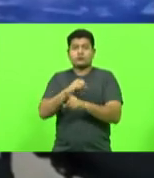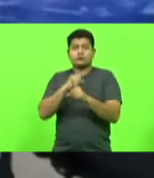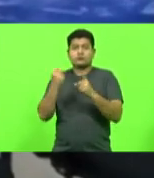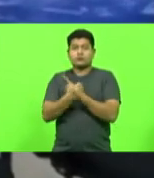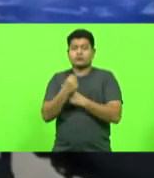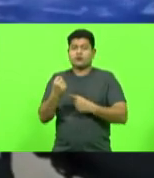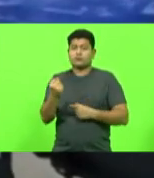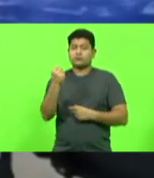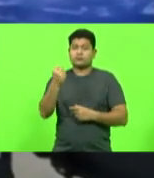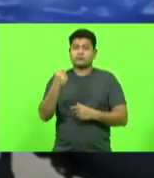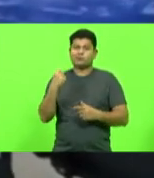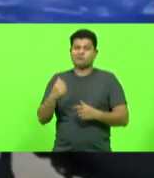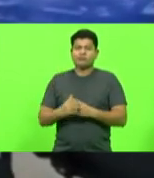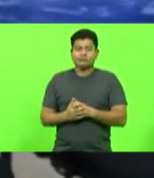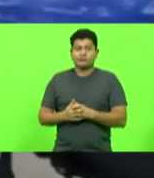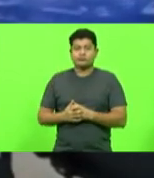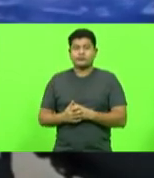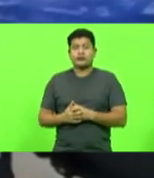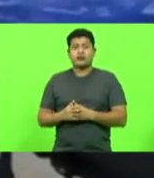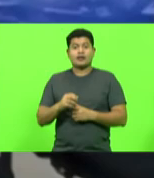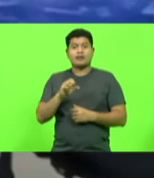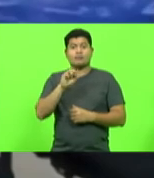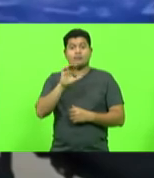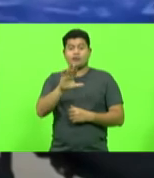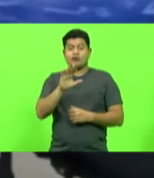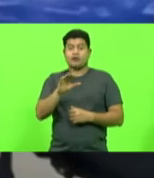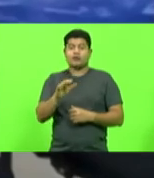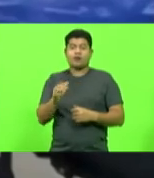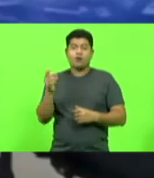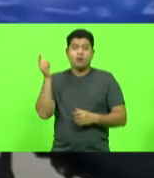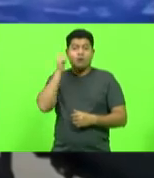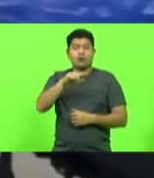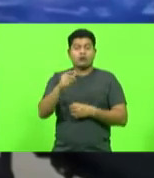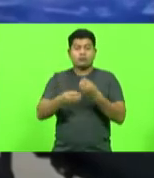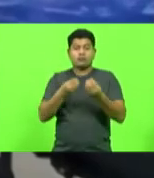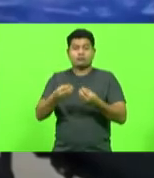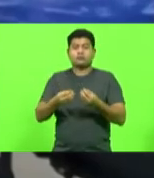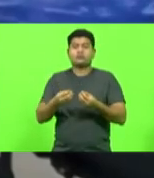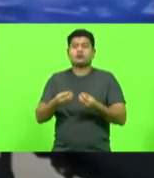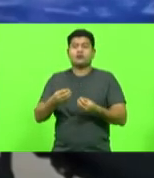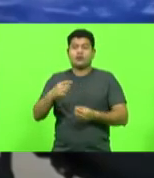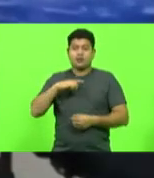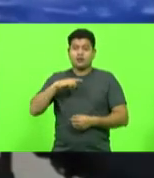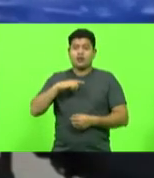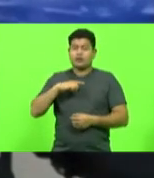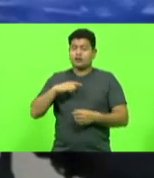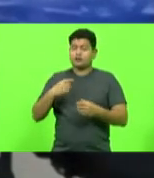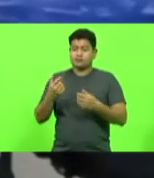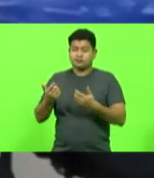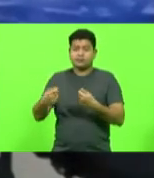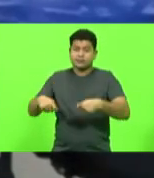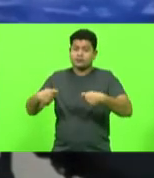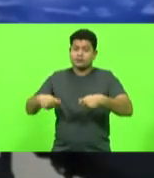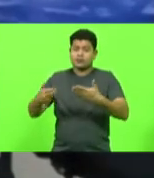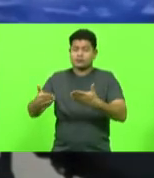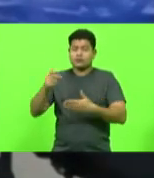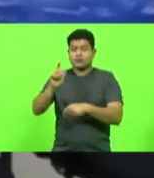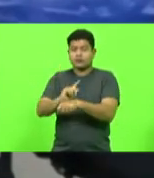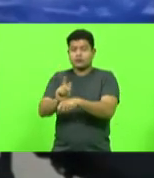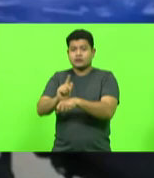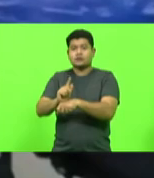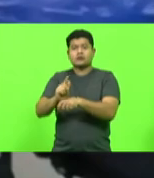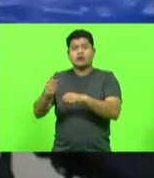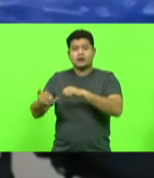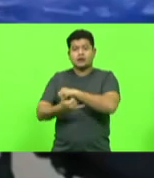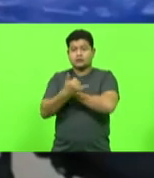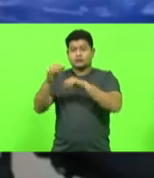Isso não é possível quando nós não temos uma estrutura, uma gestão estadual é que não prioriza esta política pública como uma política